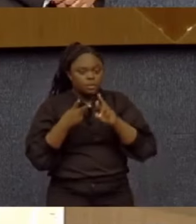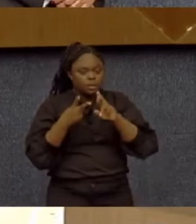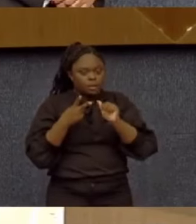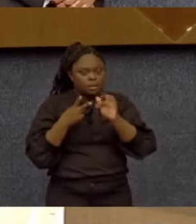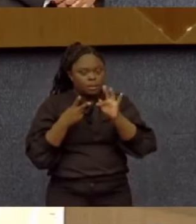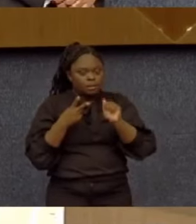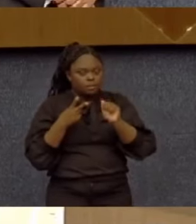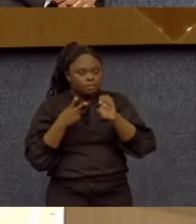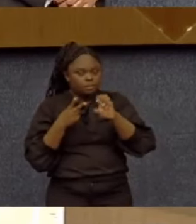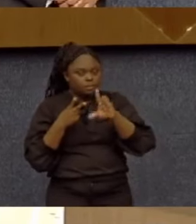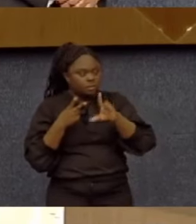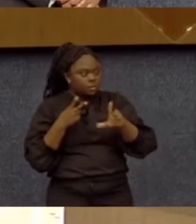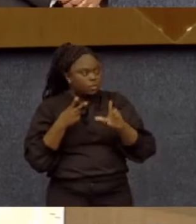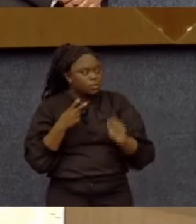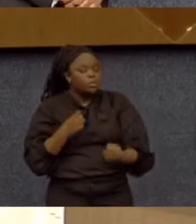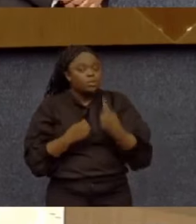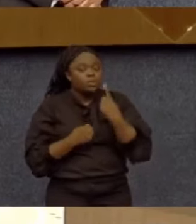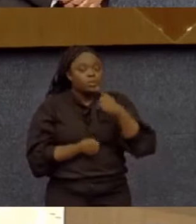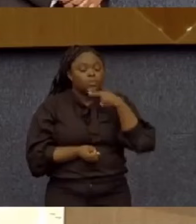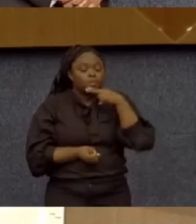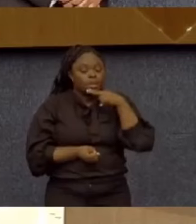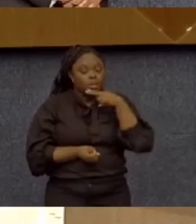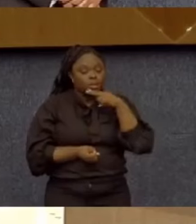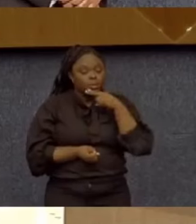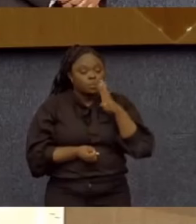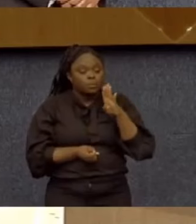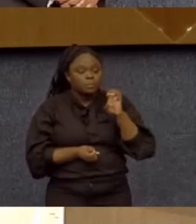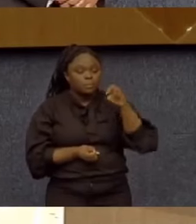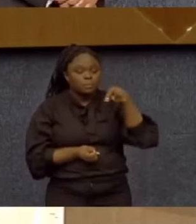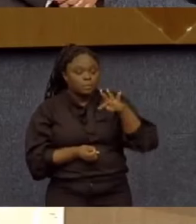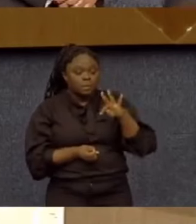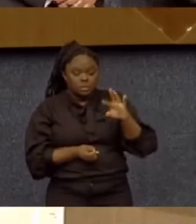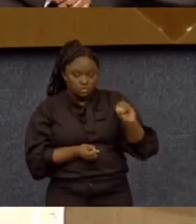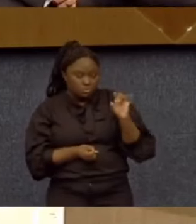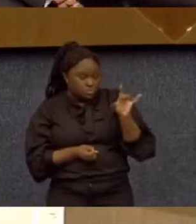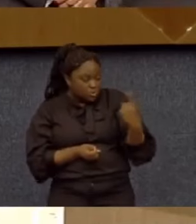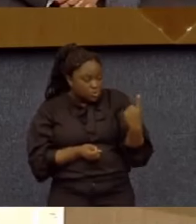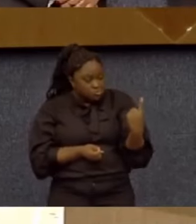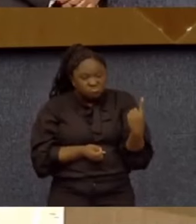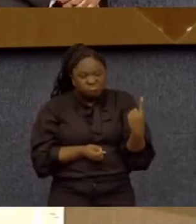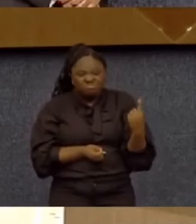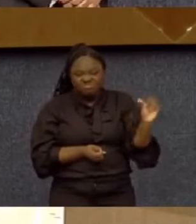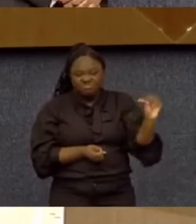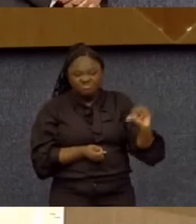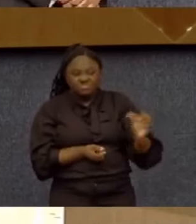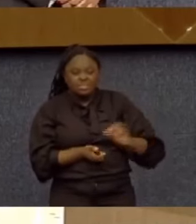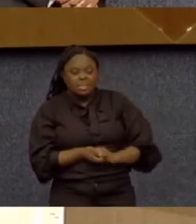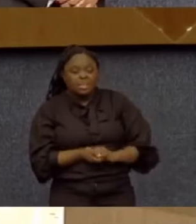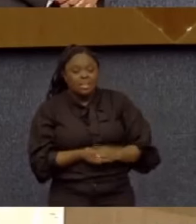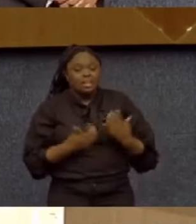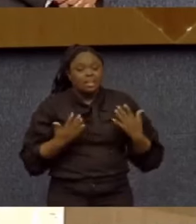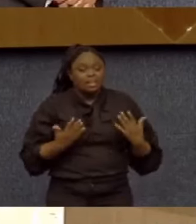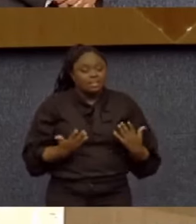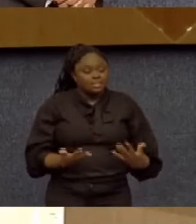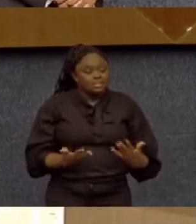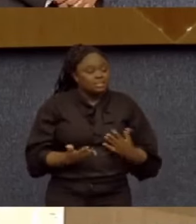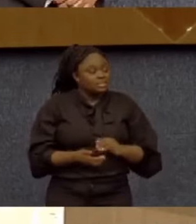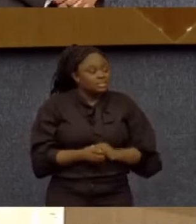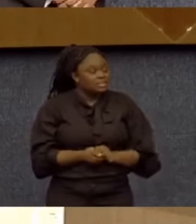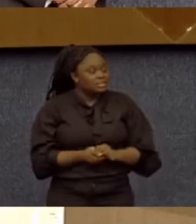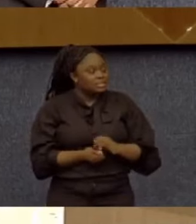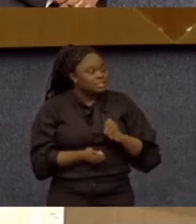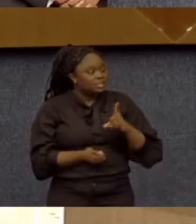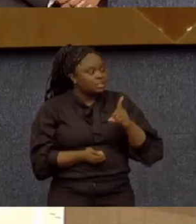O Bento, é Bento, você só tem um neto? Micharia. Mas tá bom, está começando. Eduardo não fez nenhum ainda, não,